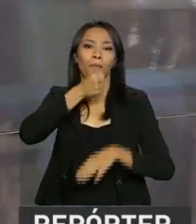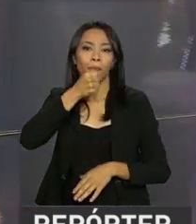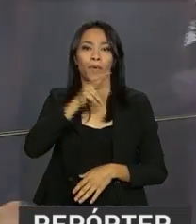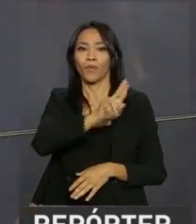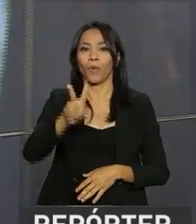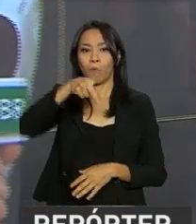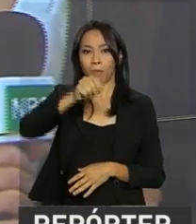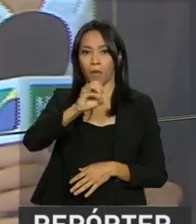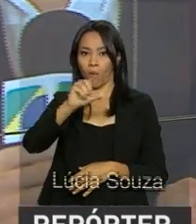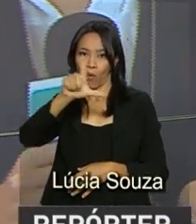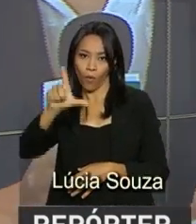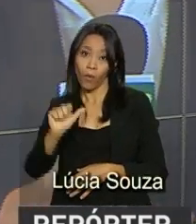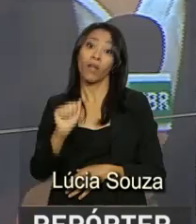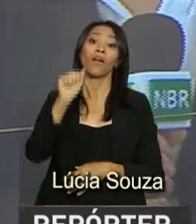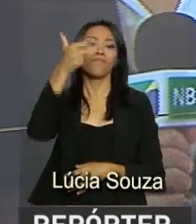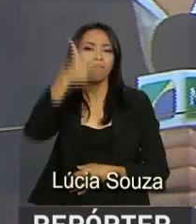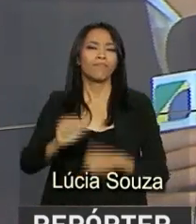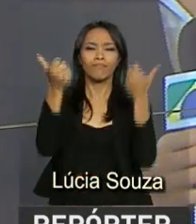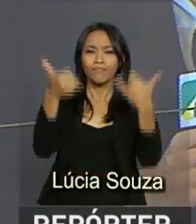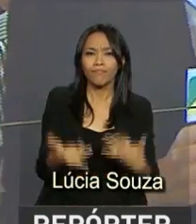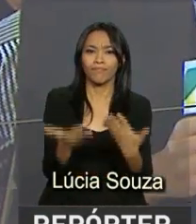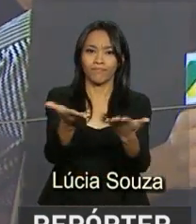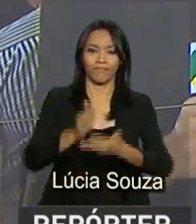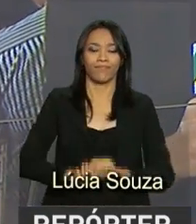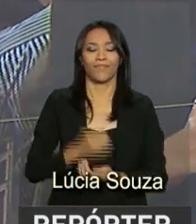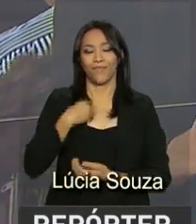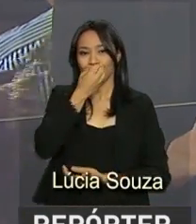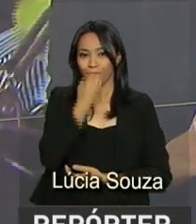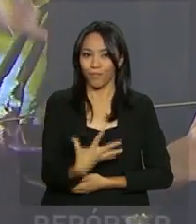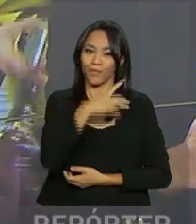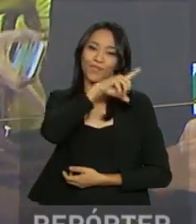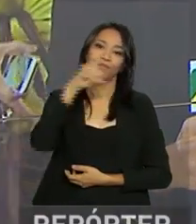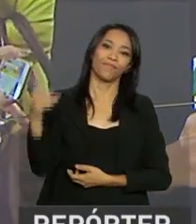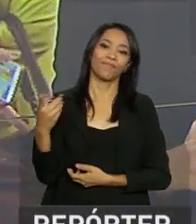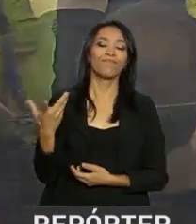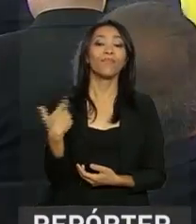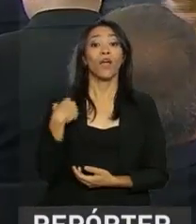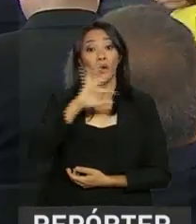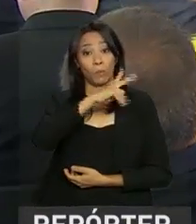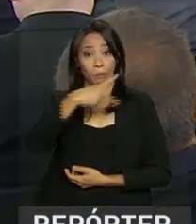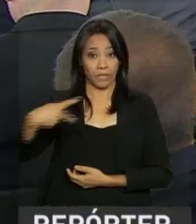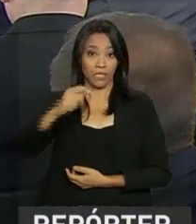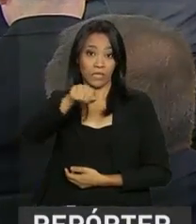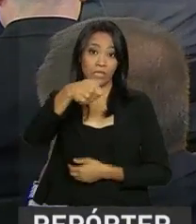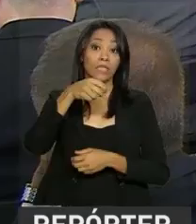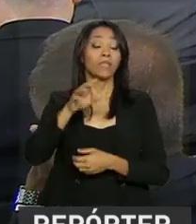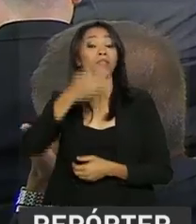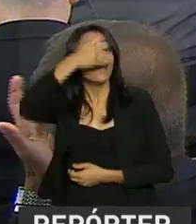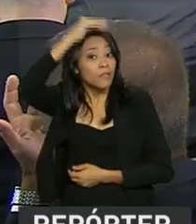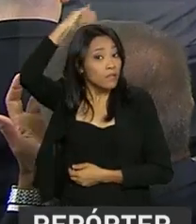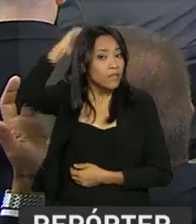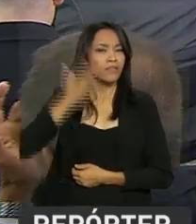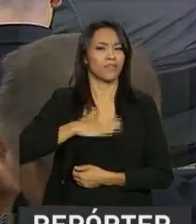pa de que tem as informações pra gente pa bom Presidente Michel Temer participa daqui a